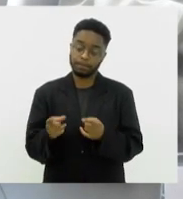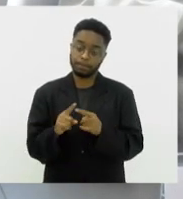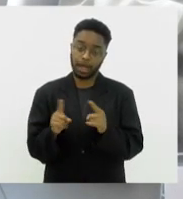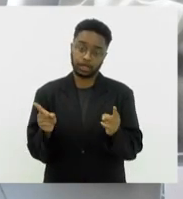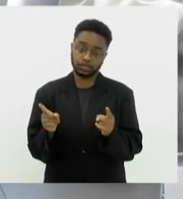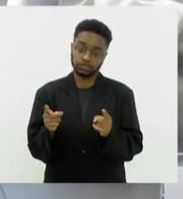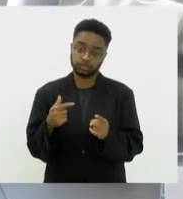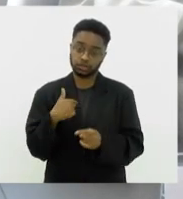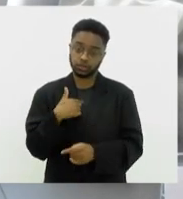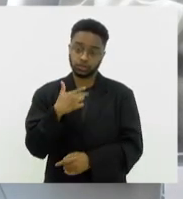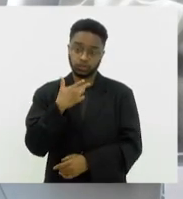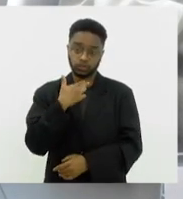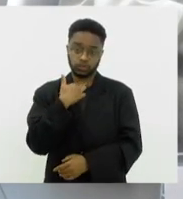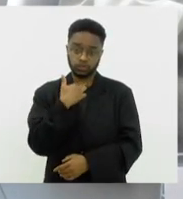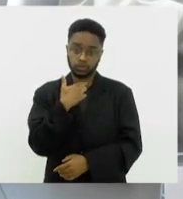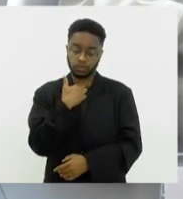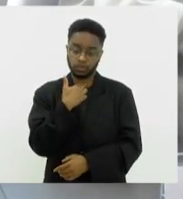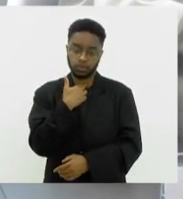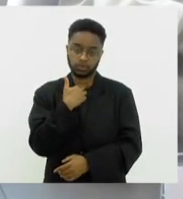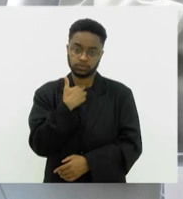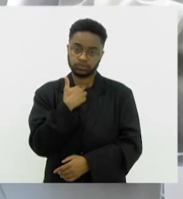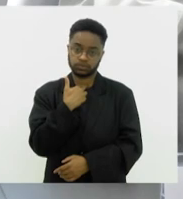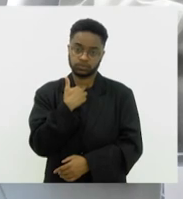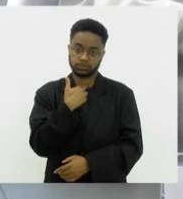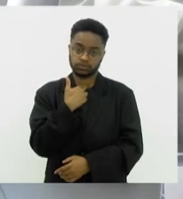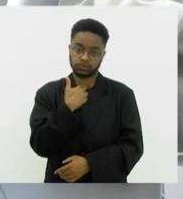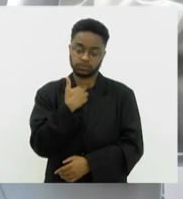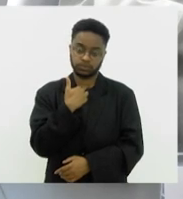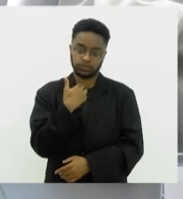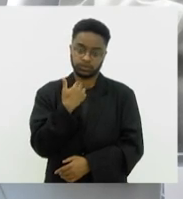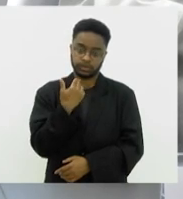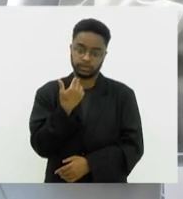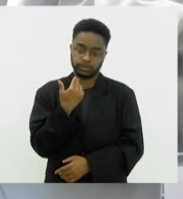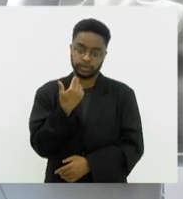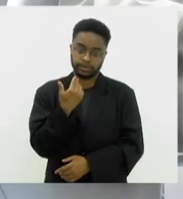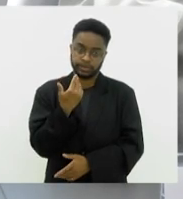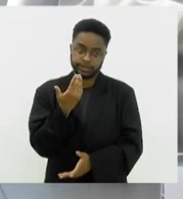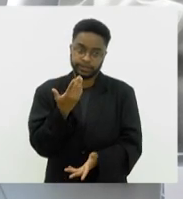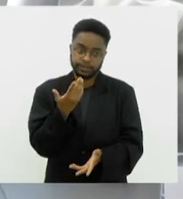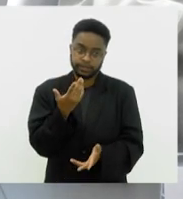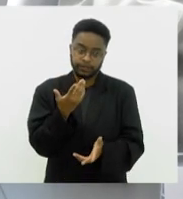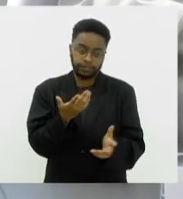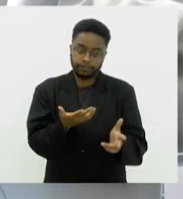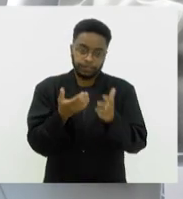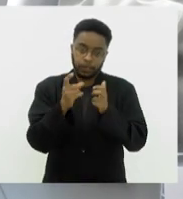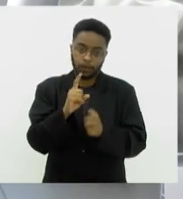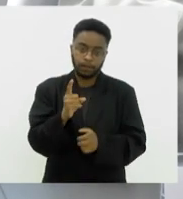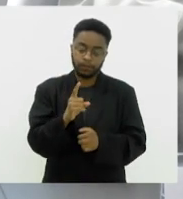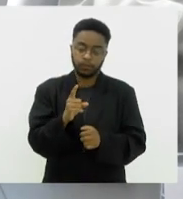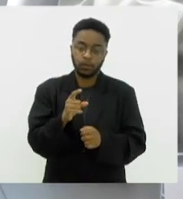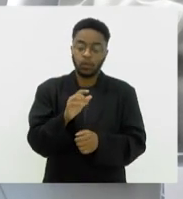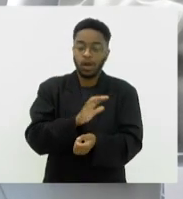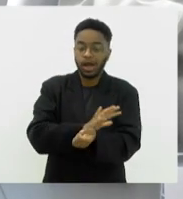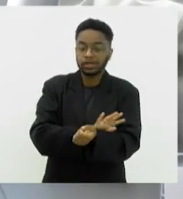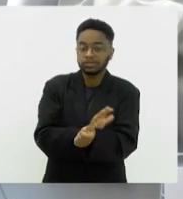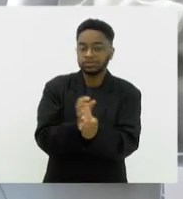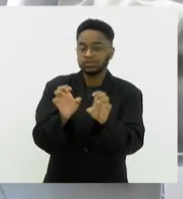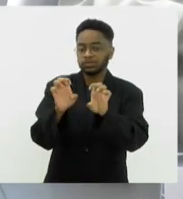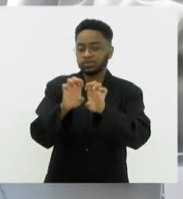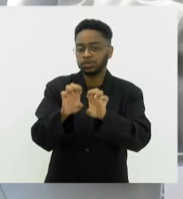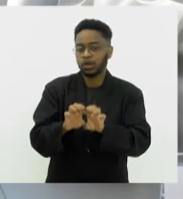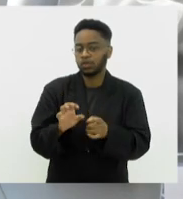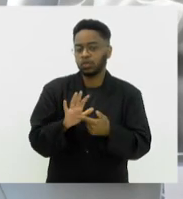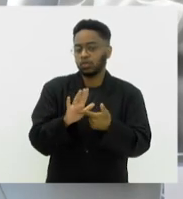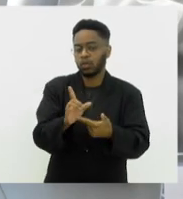não posso eh deixar de observar que o racismo estrutural ele não vai dizer